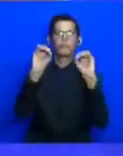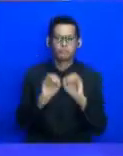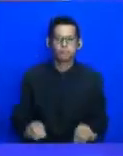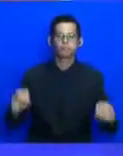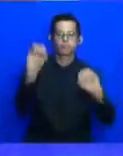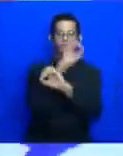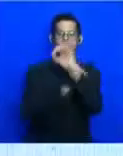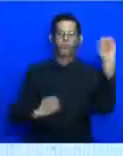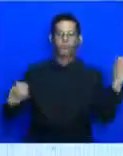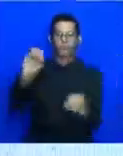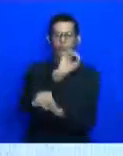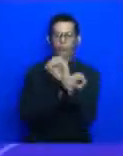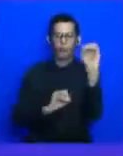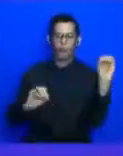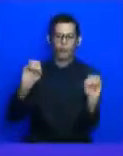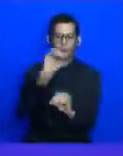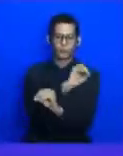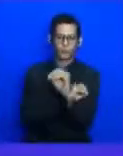Valendo!